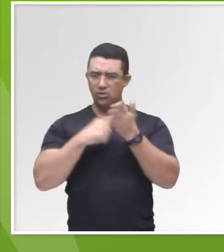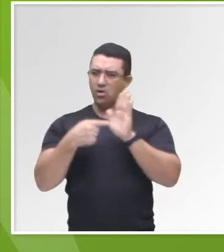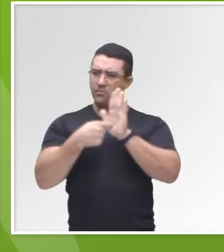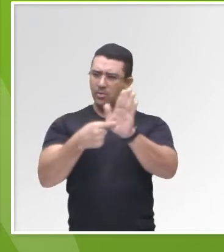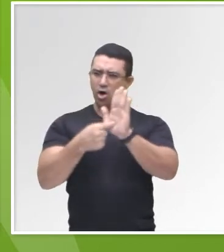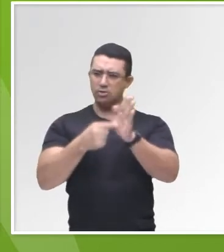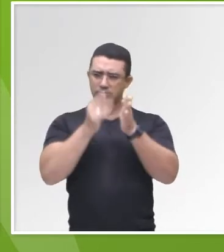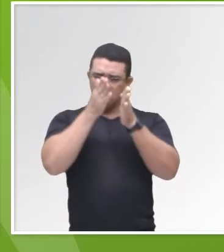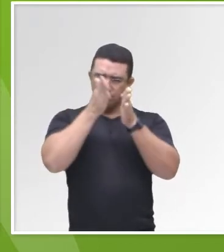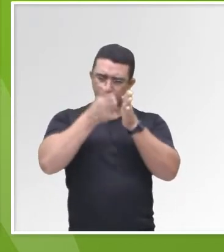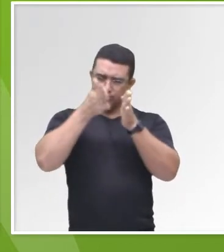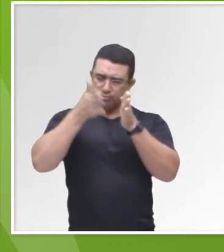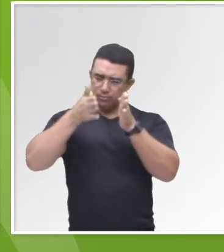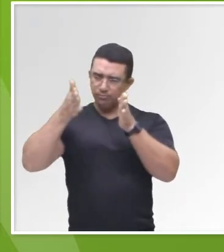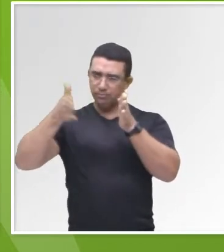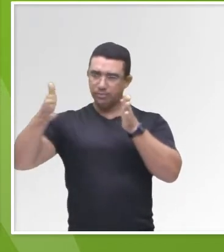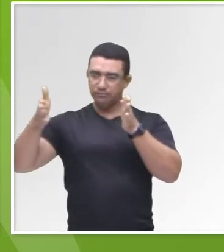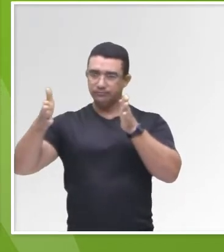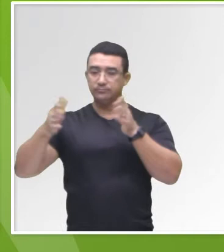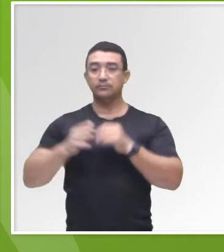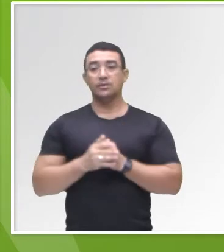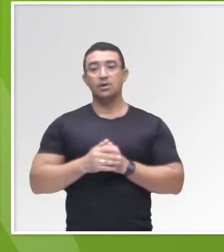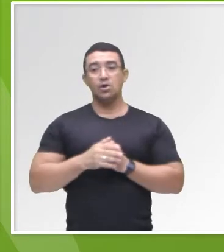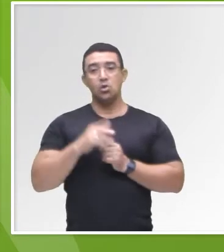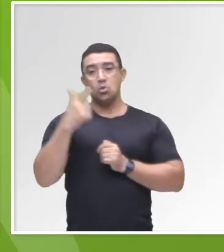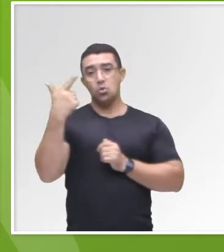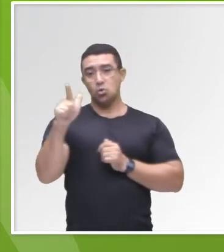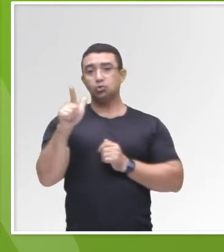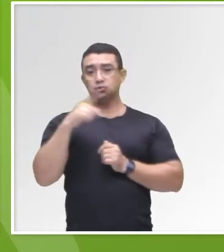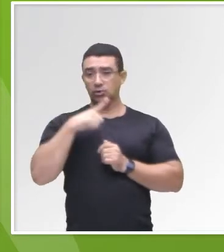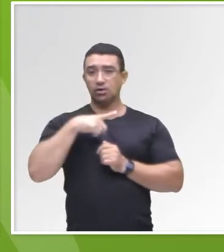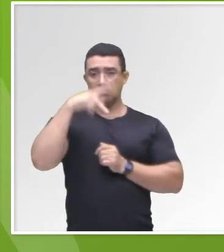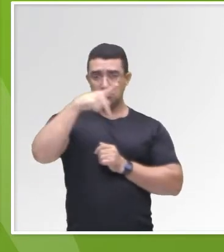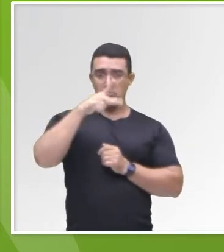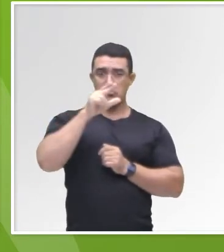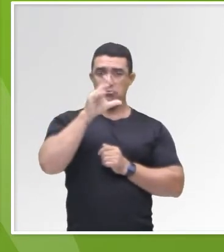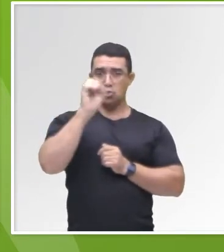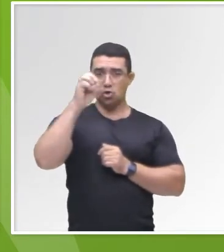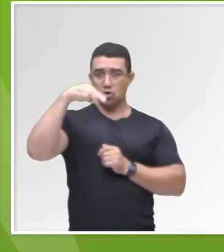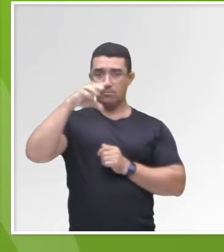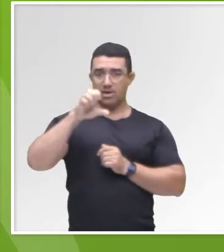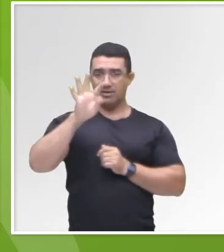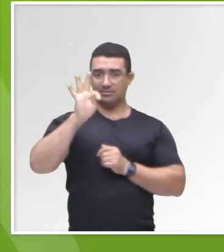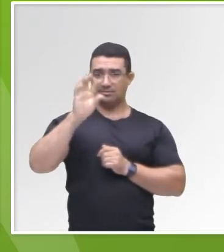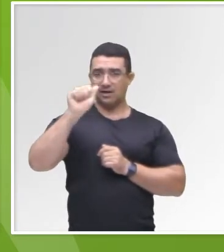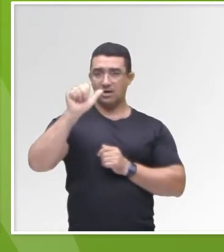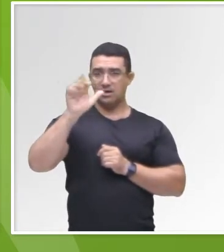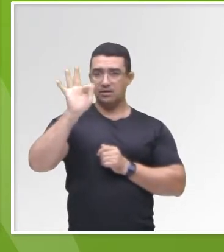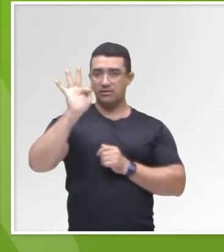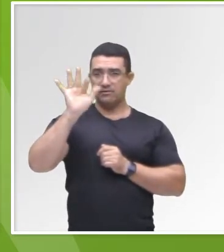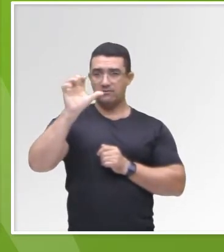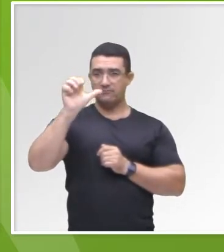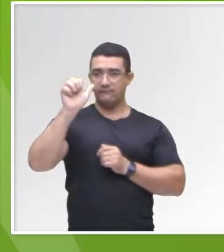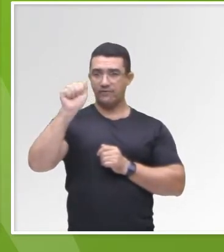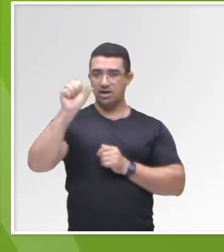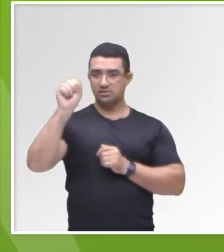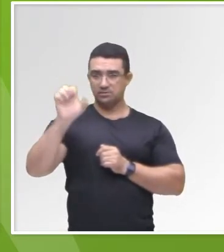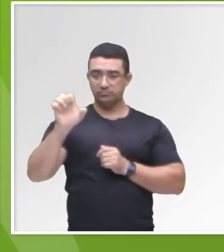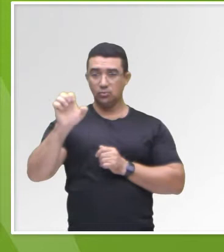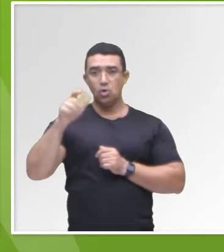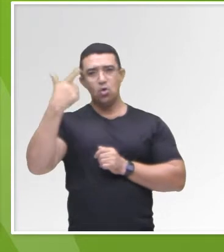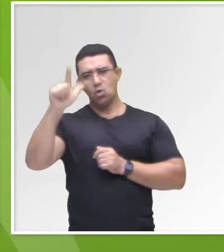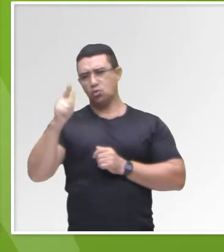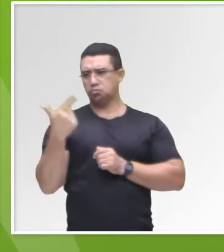com a prometáfase, e outros já mostram apenas, aí, algumas imagens também já mostram apenas essas 4 fases, certo? Mas